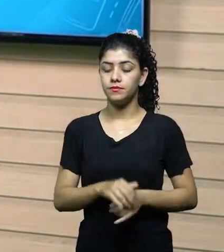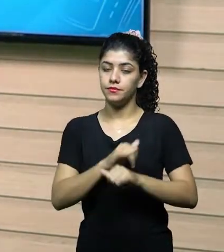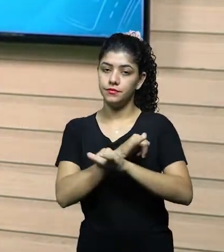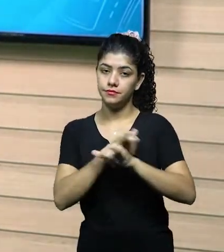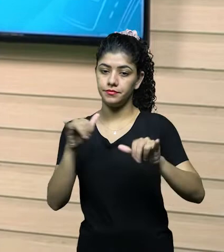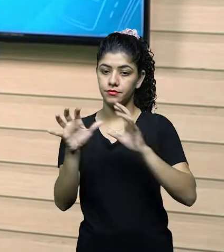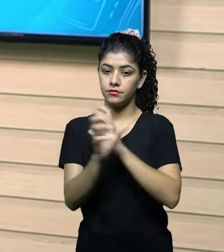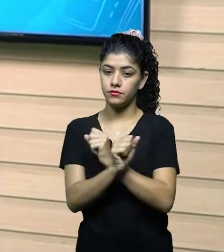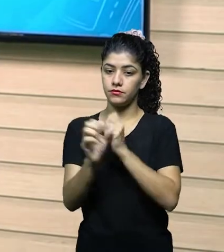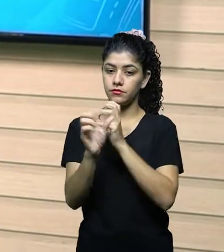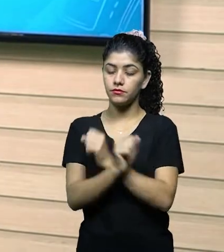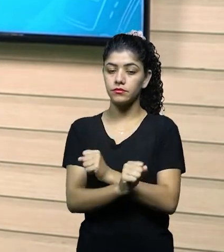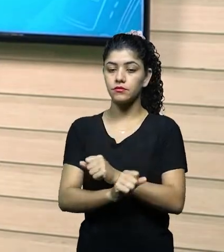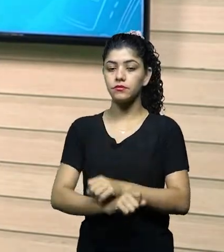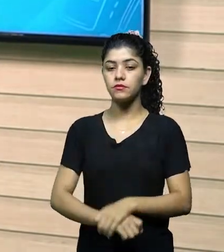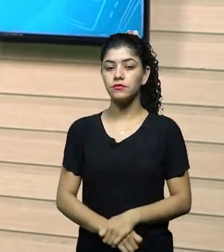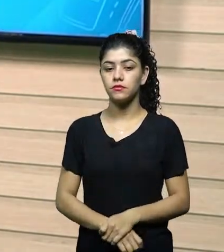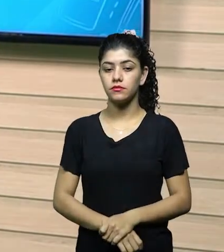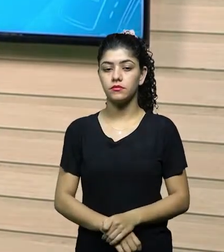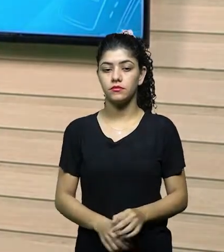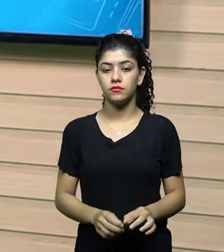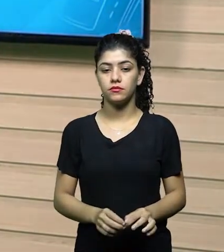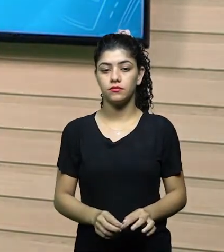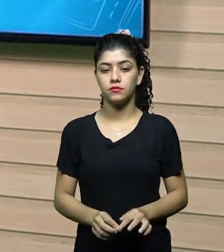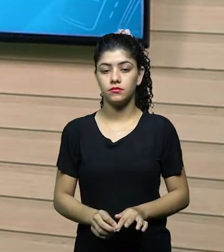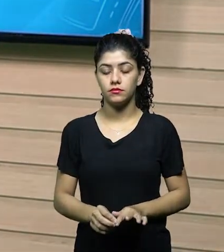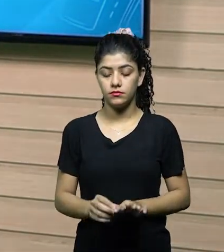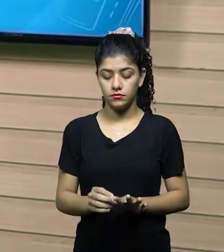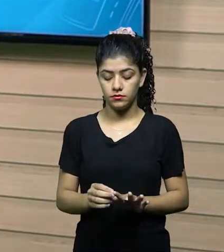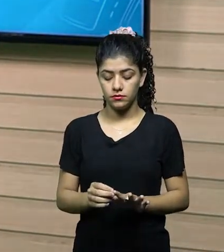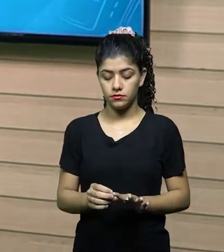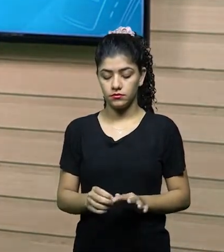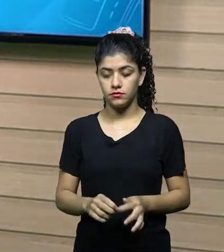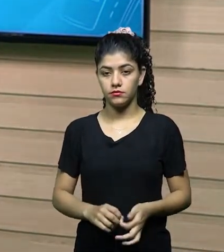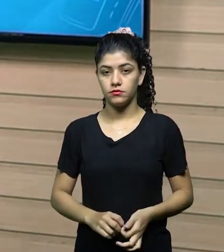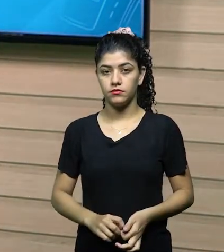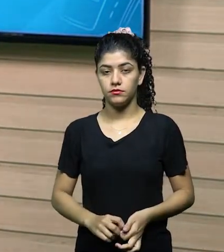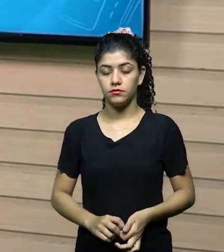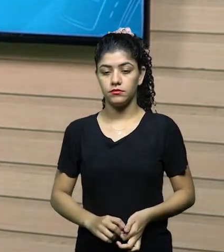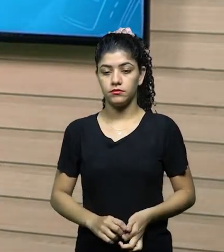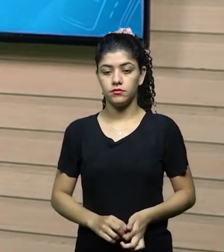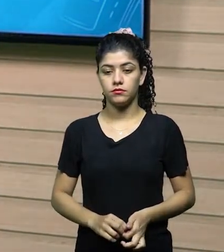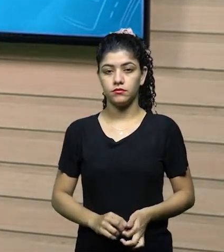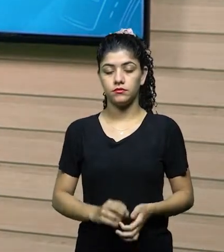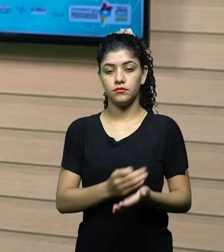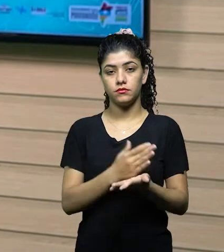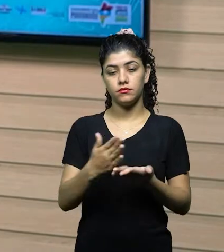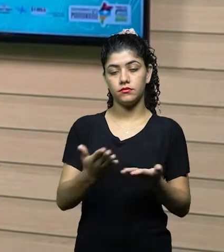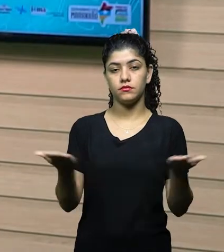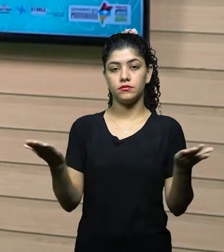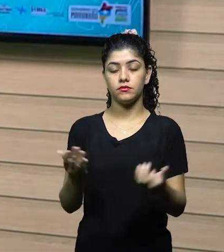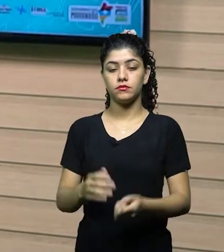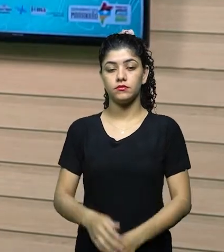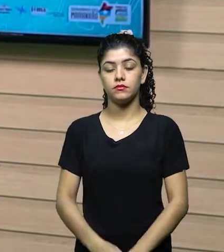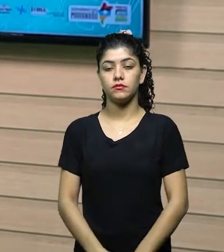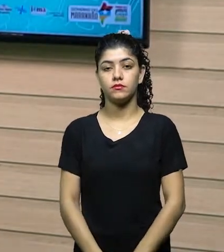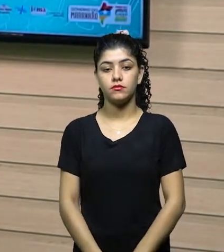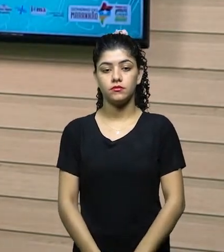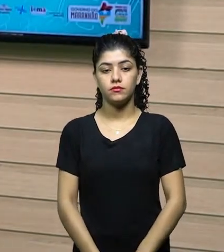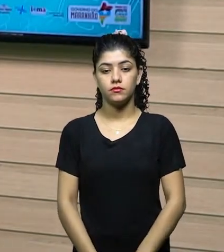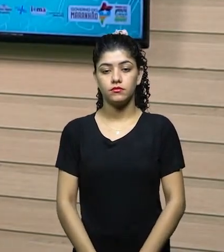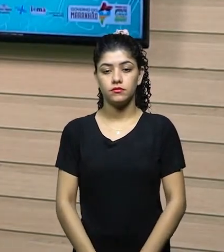a informação contábil, consequentemente levantando todo o patrimônio. Beleza? Vamos começar aqui. Muito